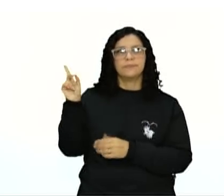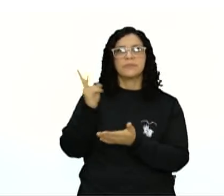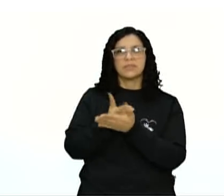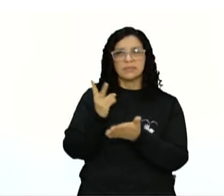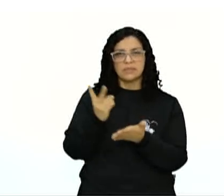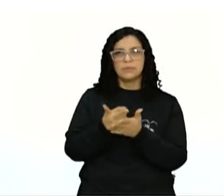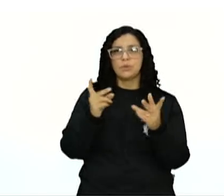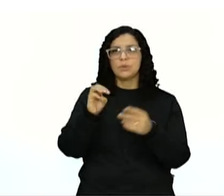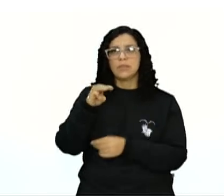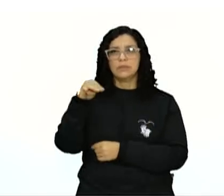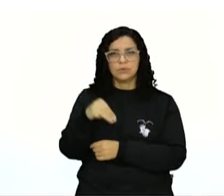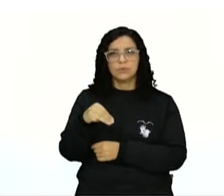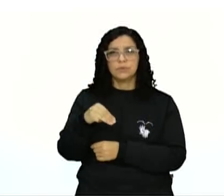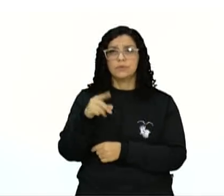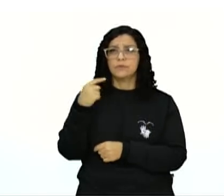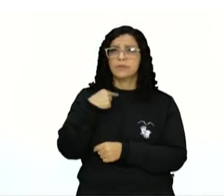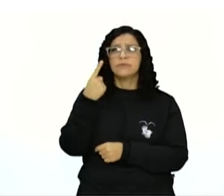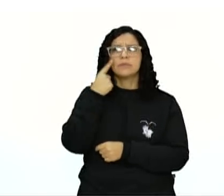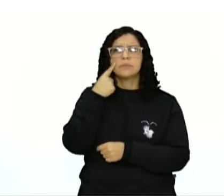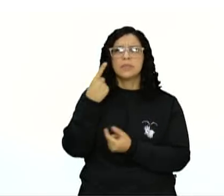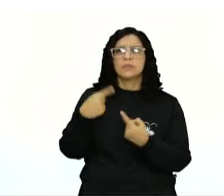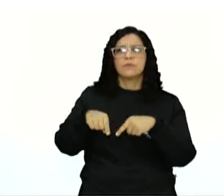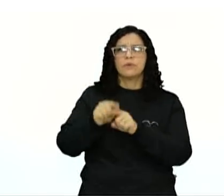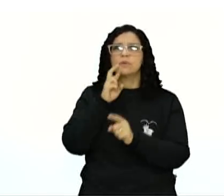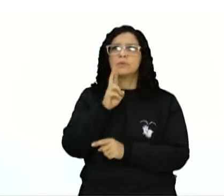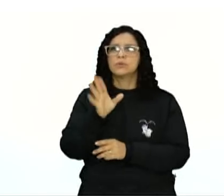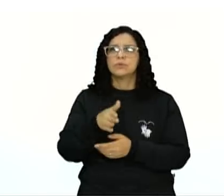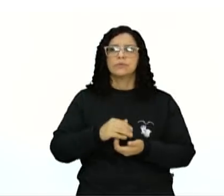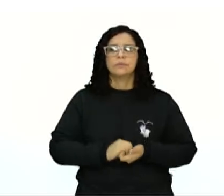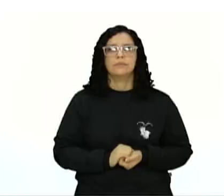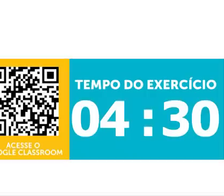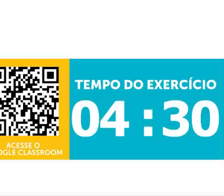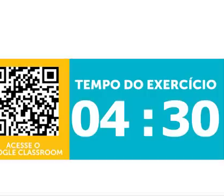essas medidas em centímetros. Vou deixar vocês pensando aí e já volto.